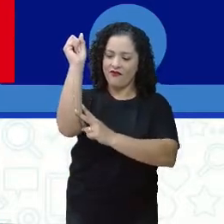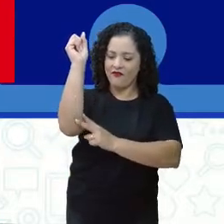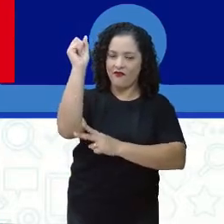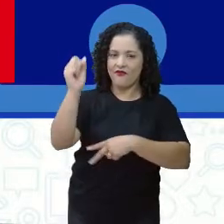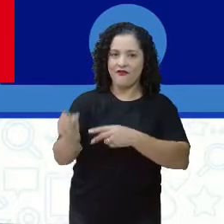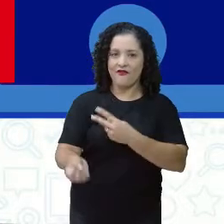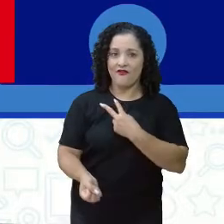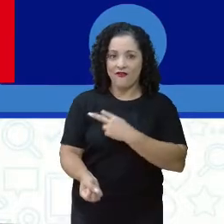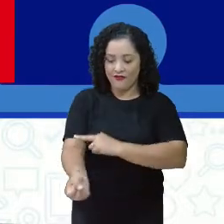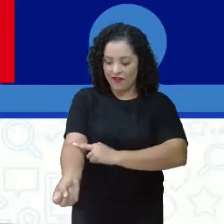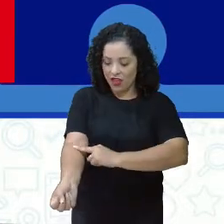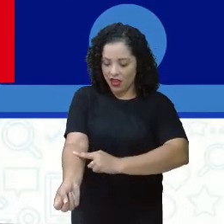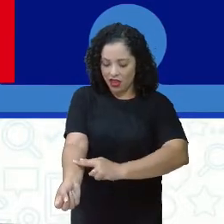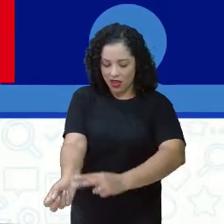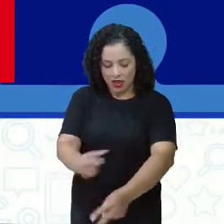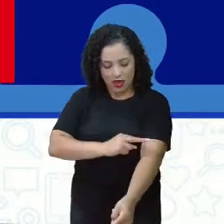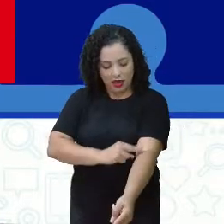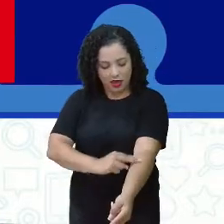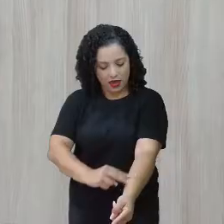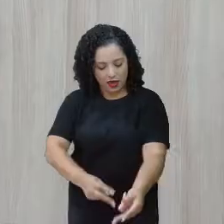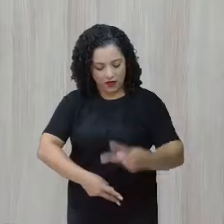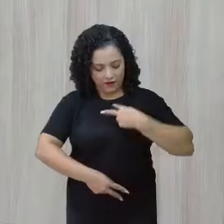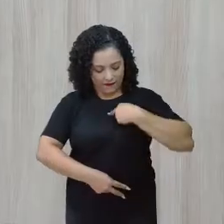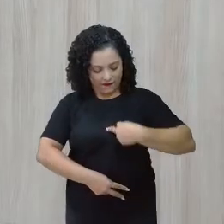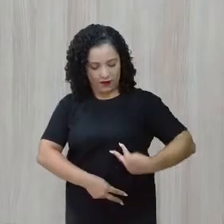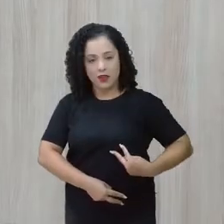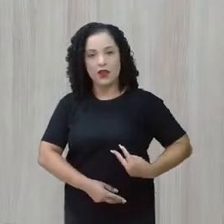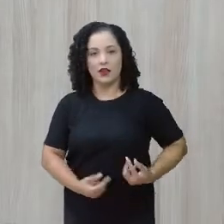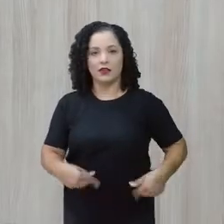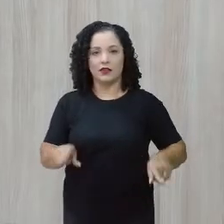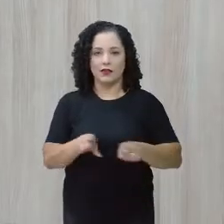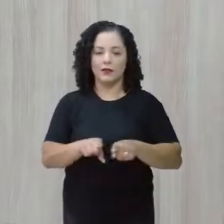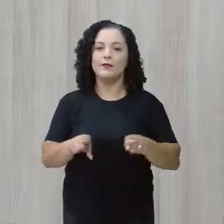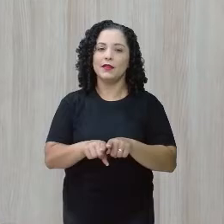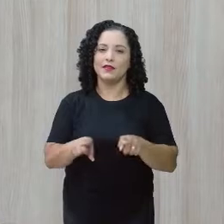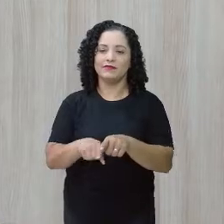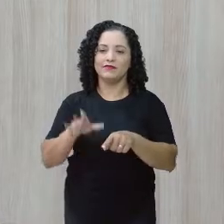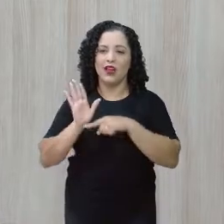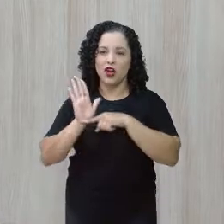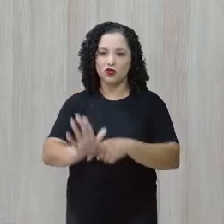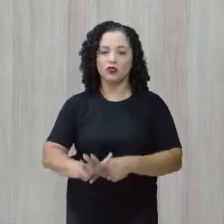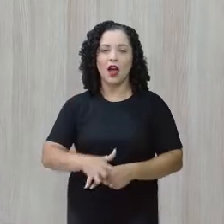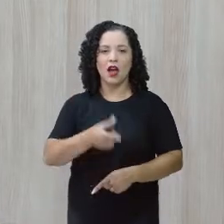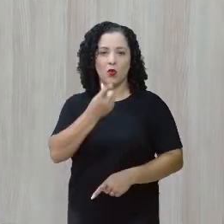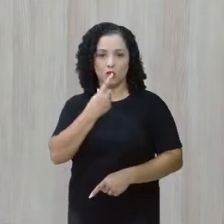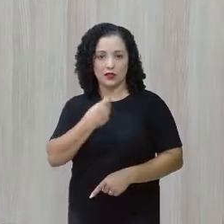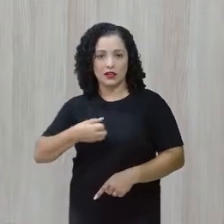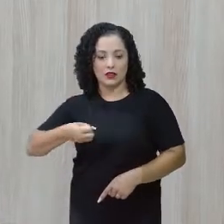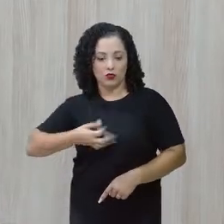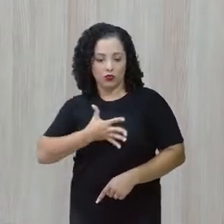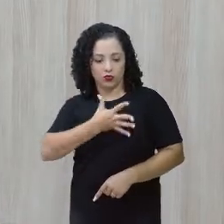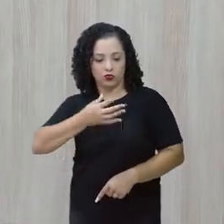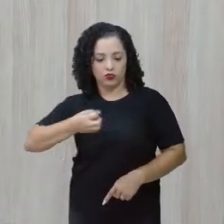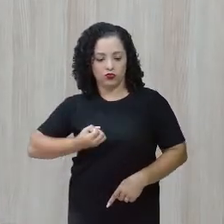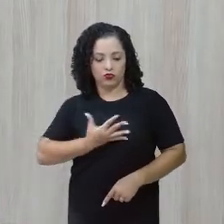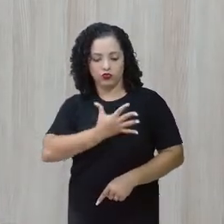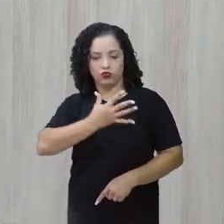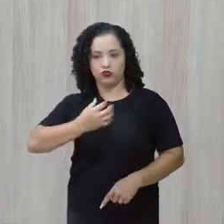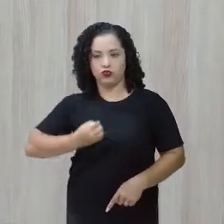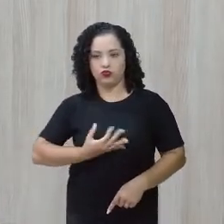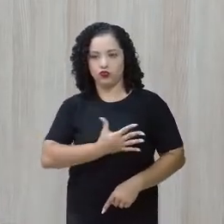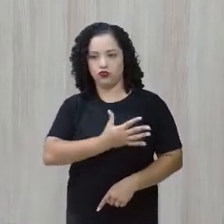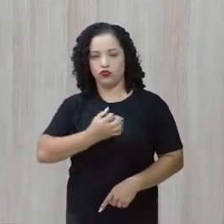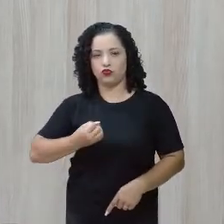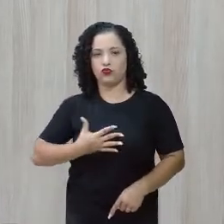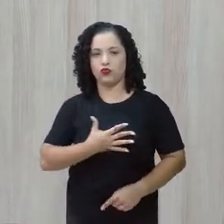aparecer pequenas válvulas que vão ajudar, como aquela bicúspide, tricúspide, para que esse sangue volte. Porque imagine, como